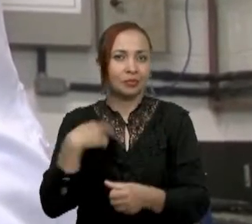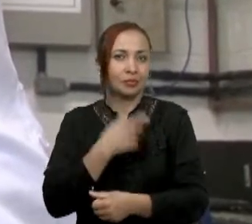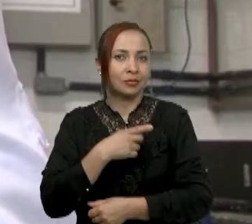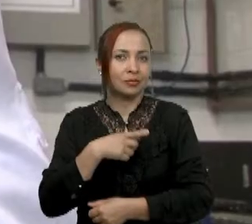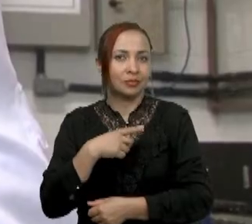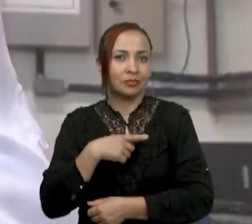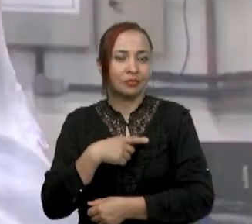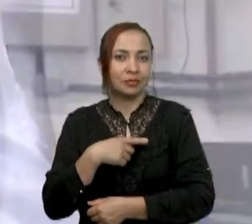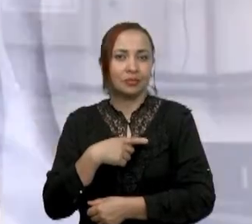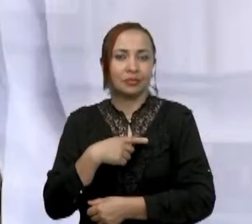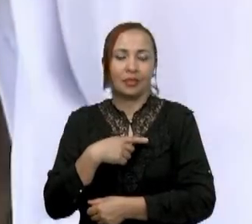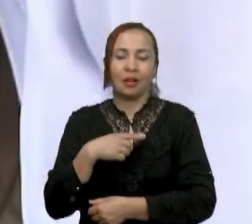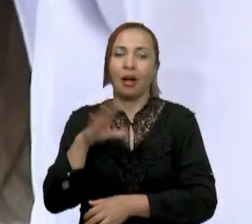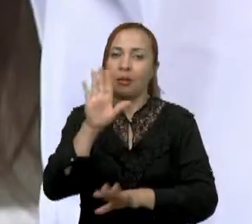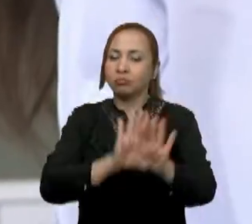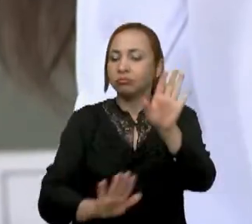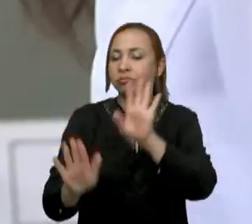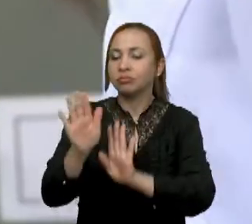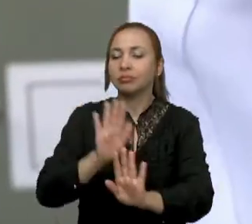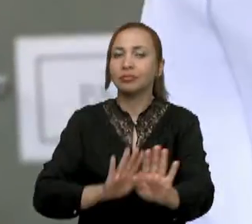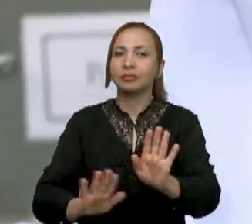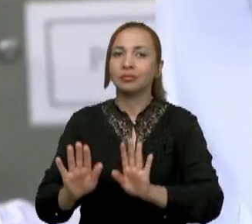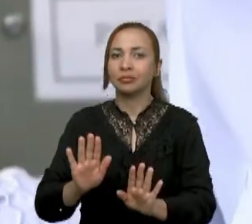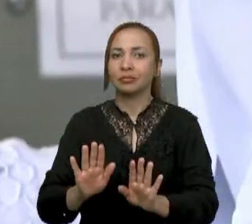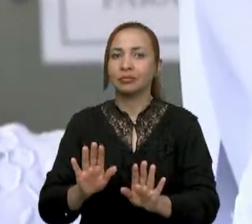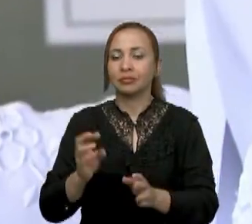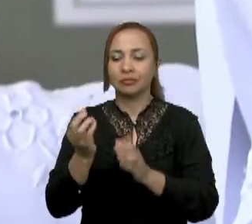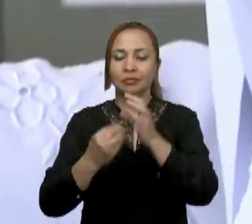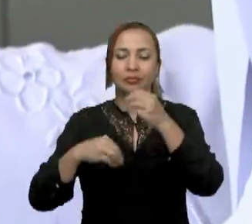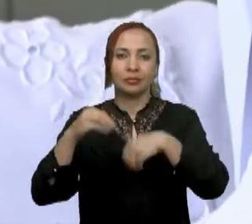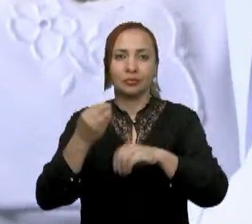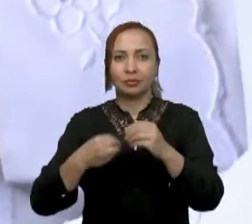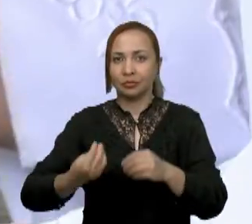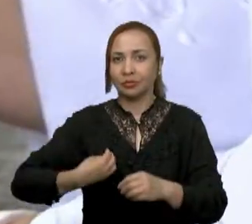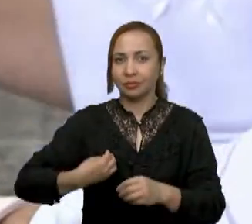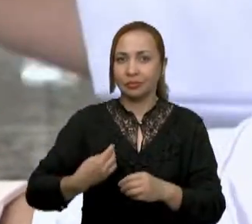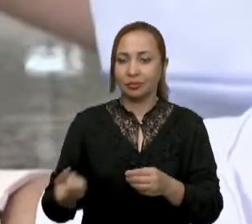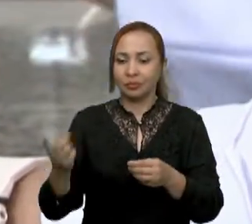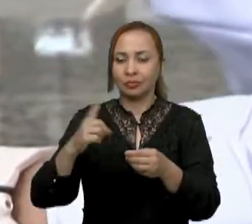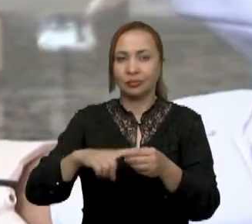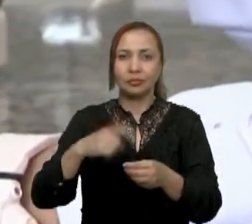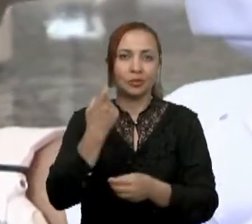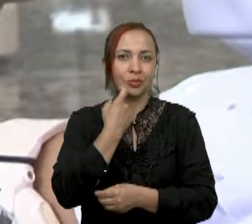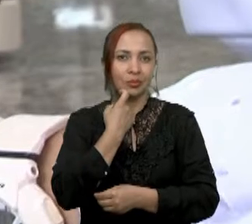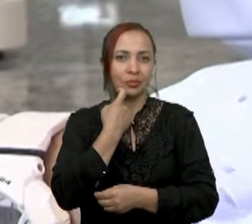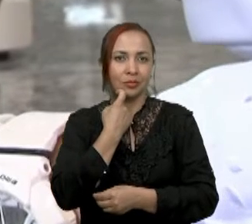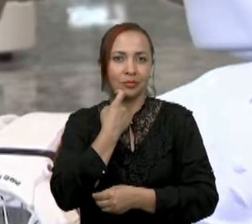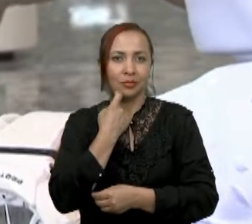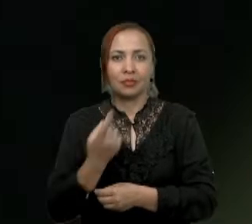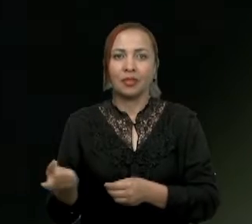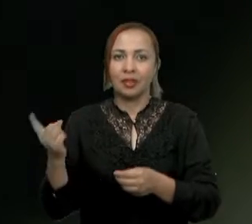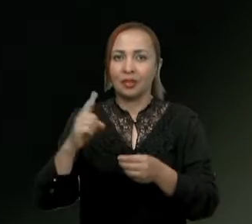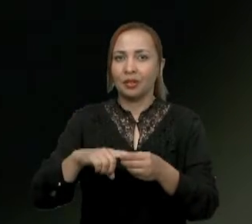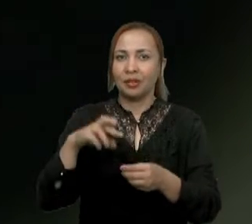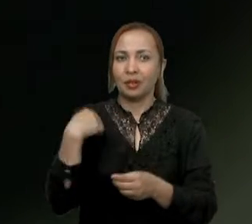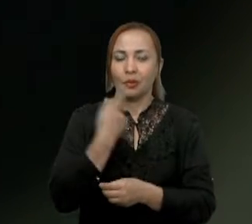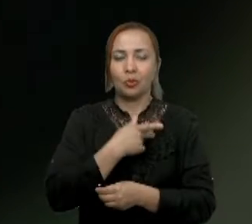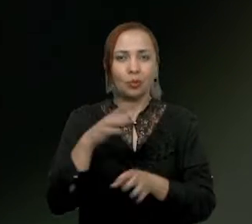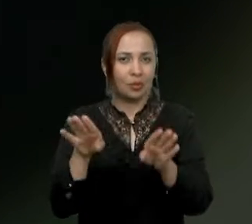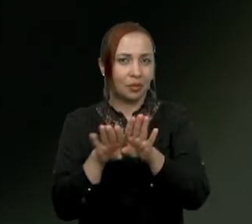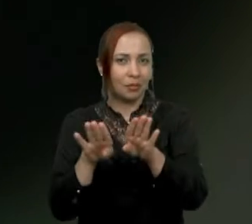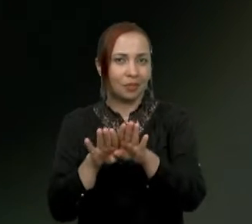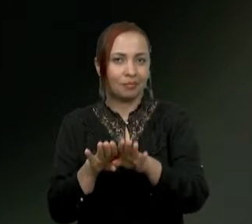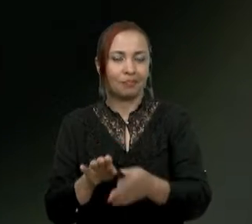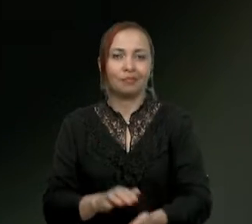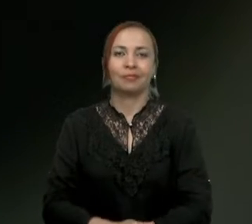né que a gente tem começará a ter cuidado com essa questão nesse plástico que ele está chegando os peixes esse que tá chegando de pessoas vai chegar